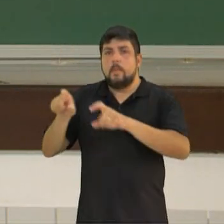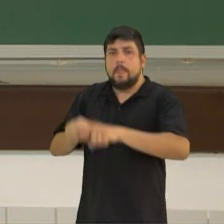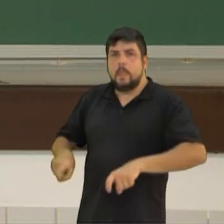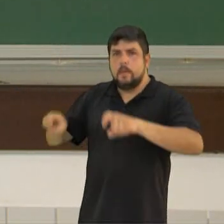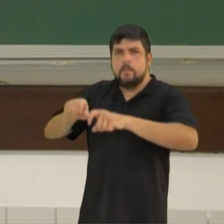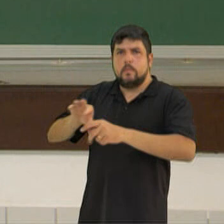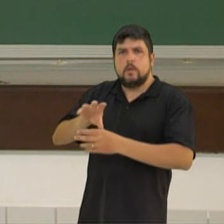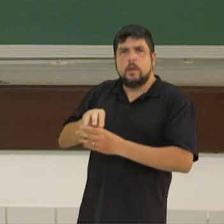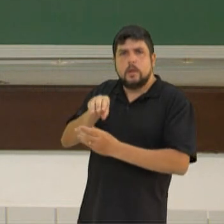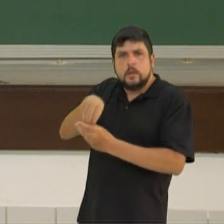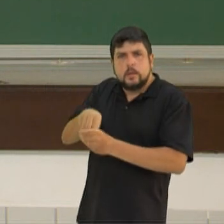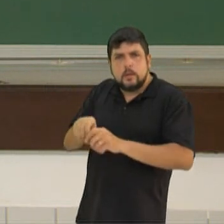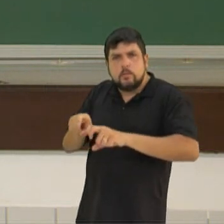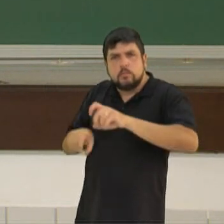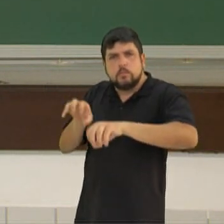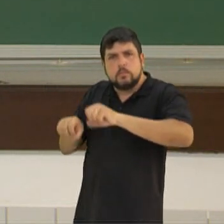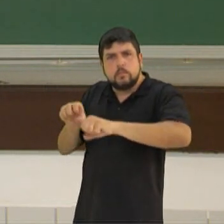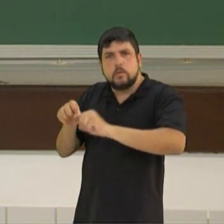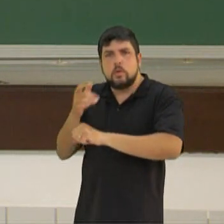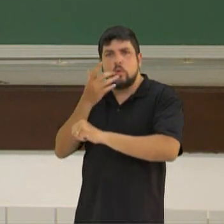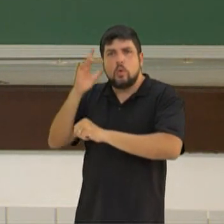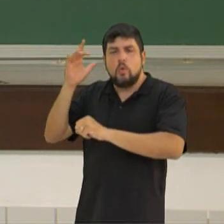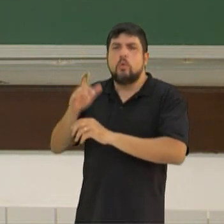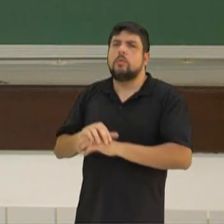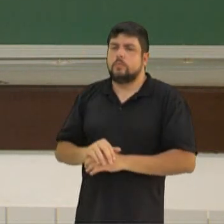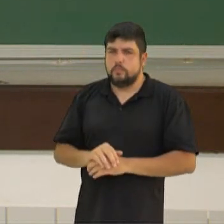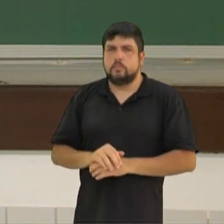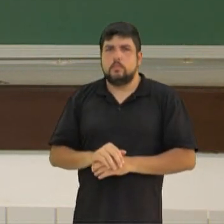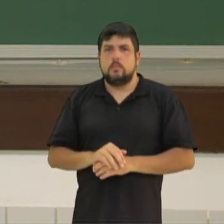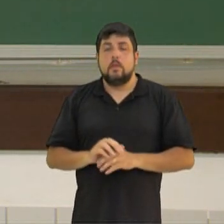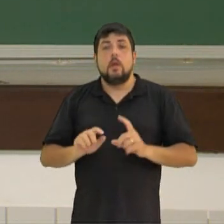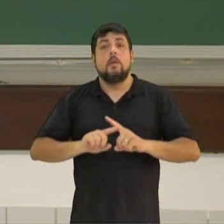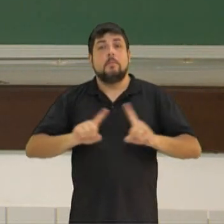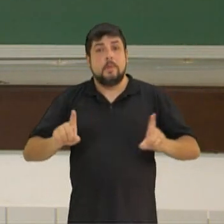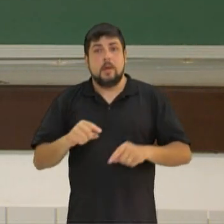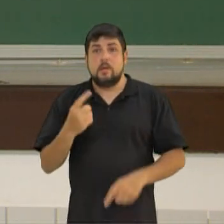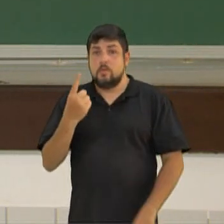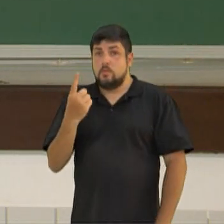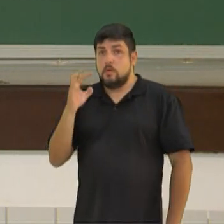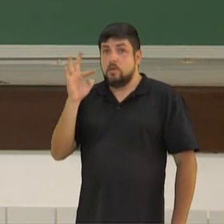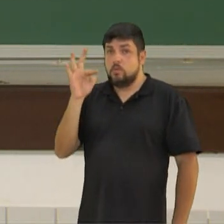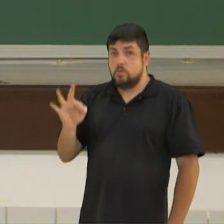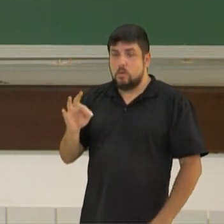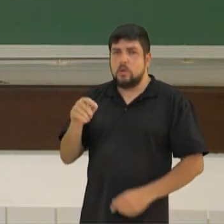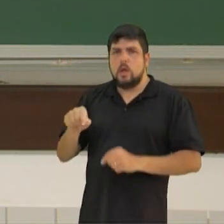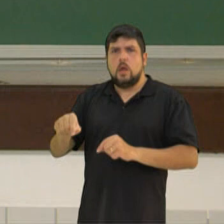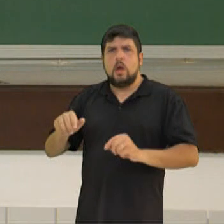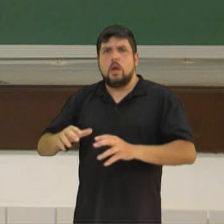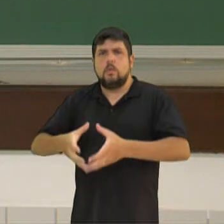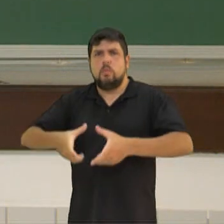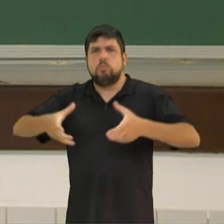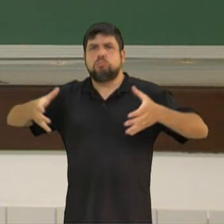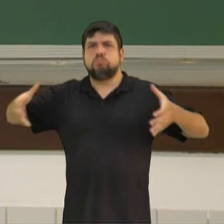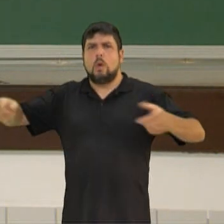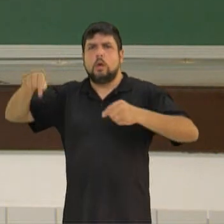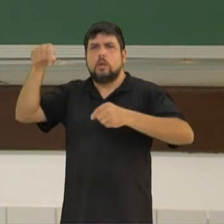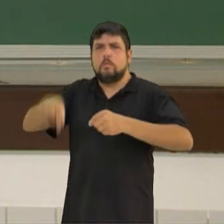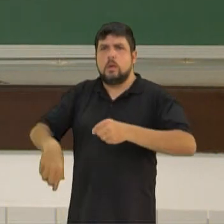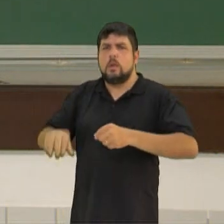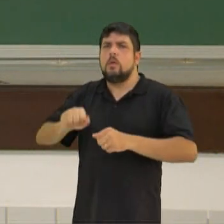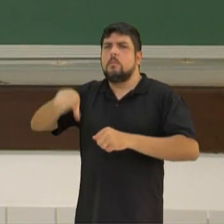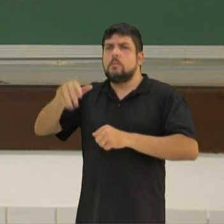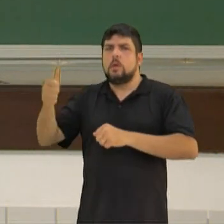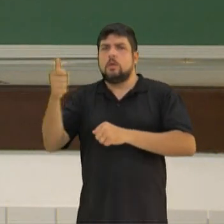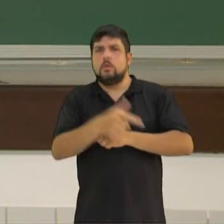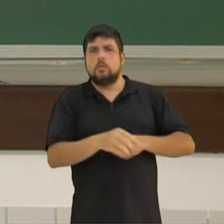de computadores. Mas pense, por outro lado, que 1 tonelada de computadores ocupa um espaço muito maior do que 1 tonelada